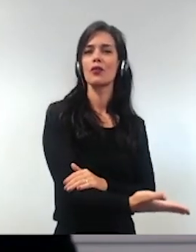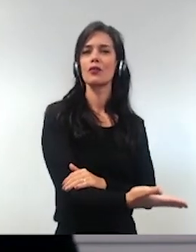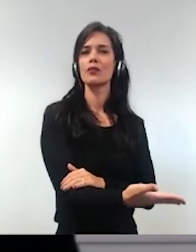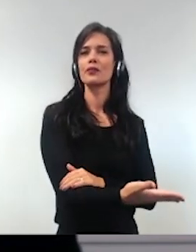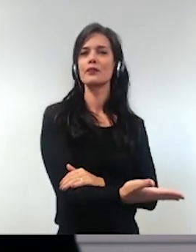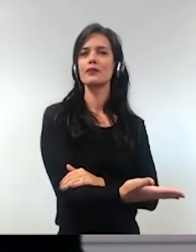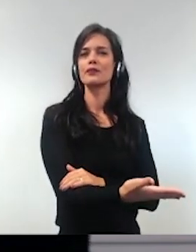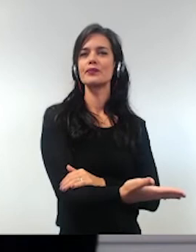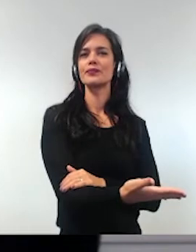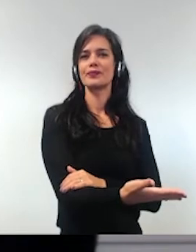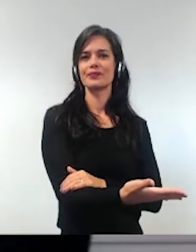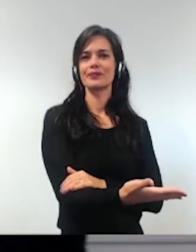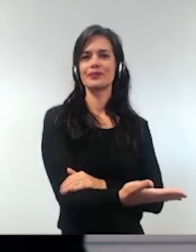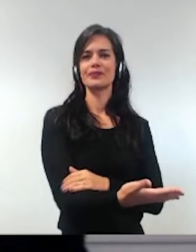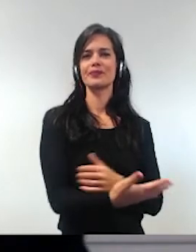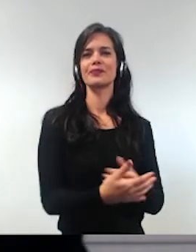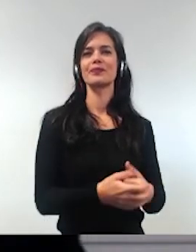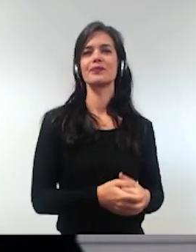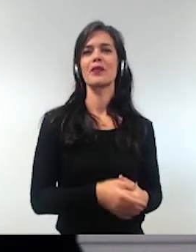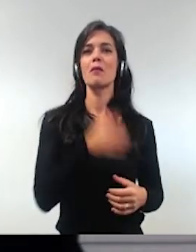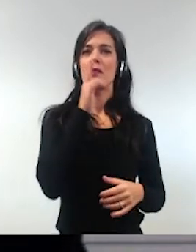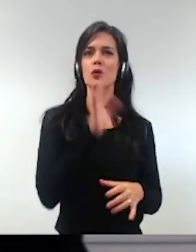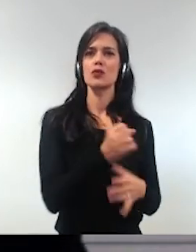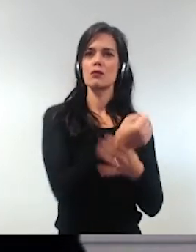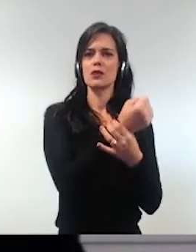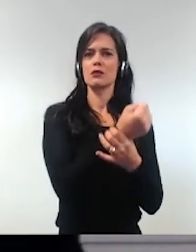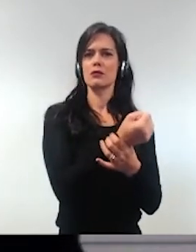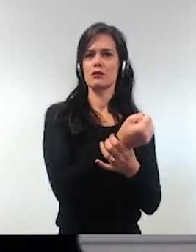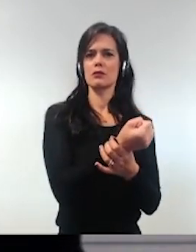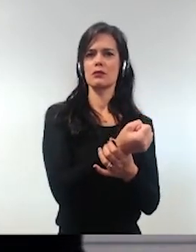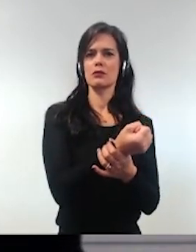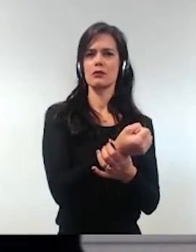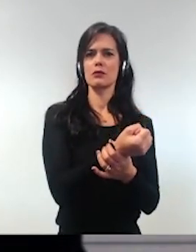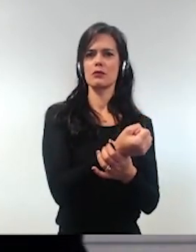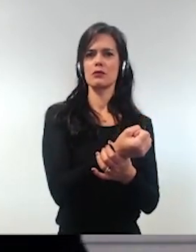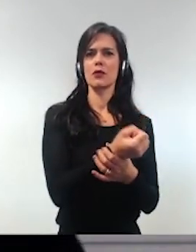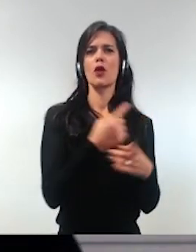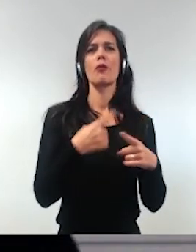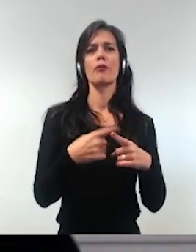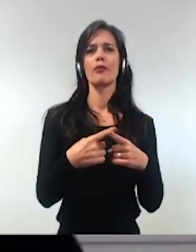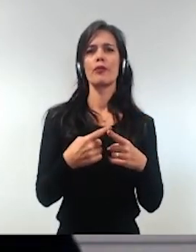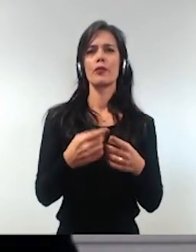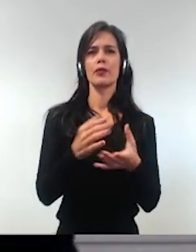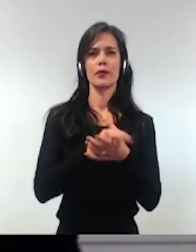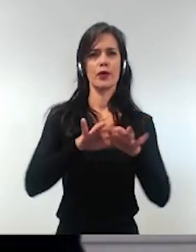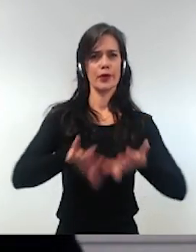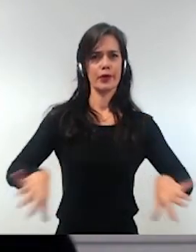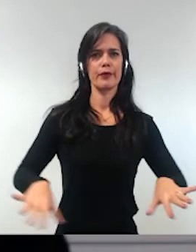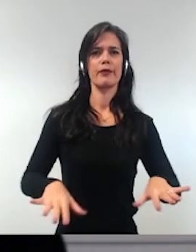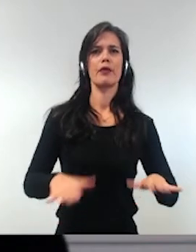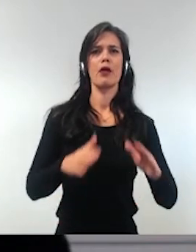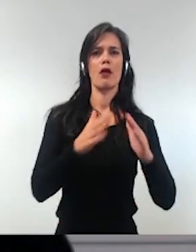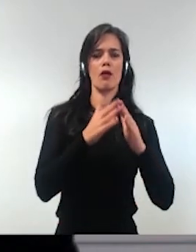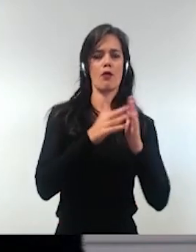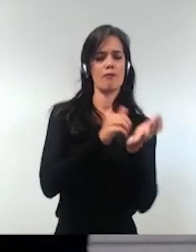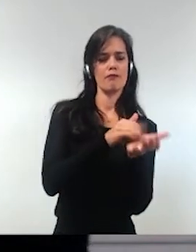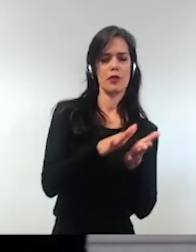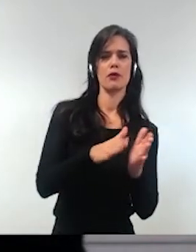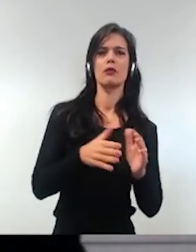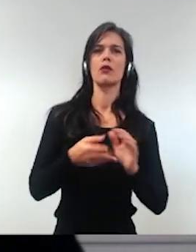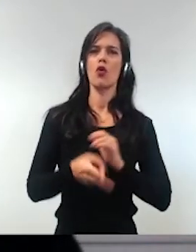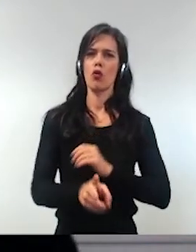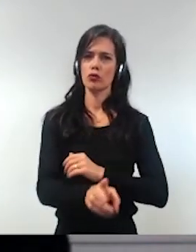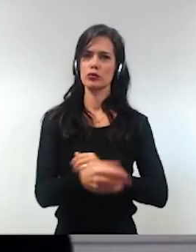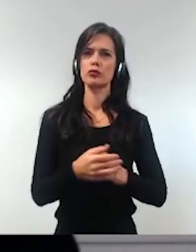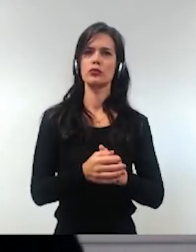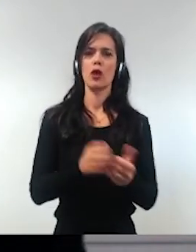digamos assim, novos critérios de segurança, porque os divórcios continuavam, os despejos continuavam, as cobranças continuavam,